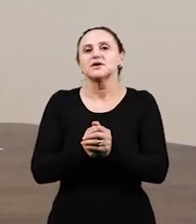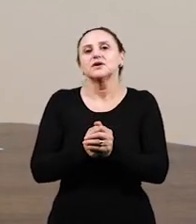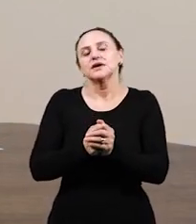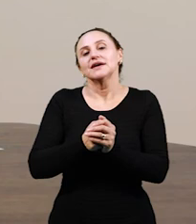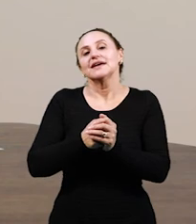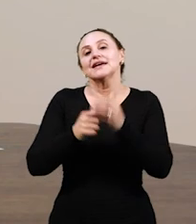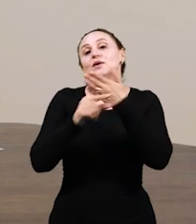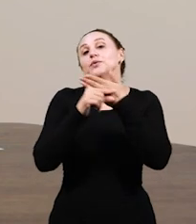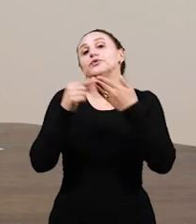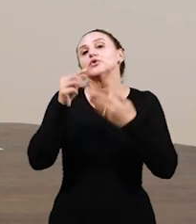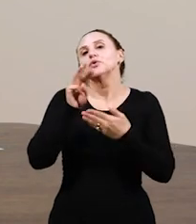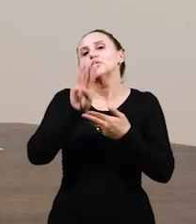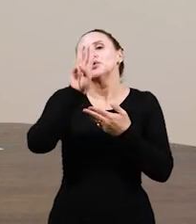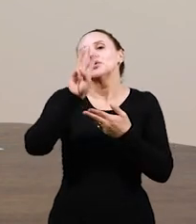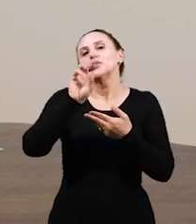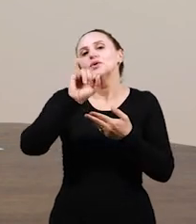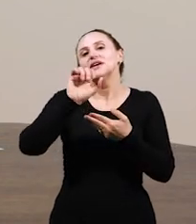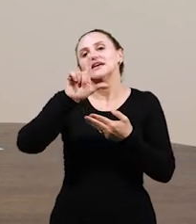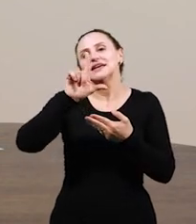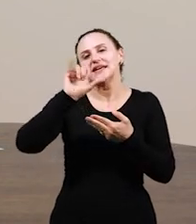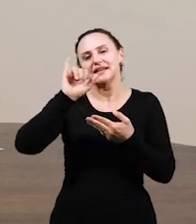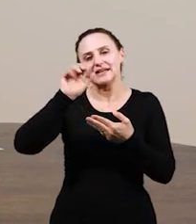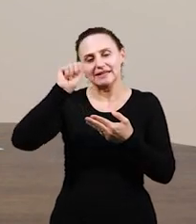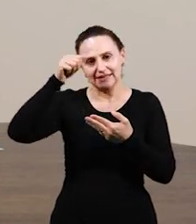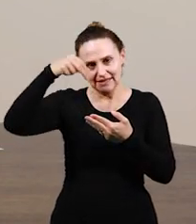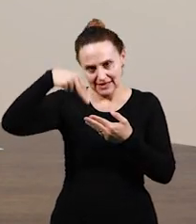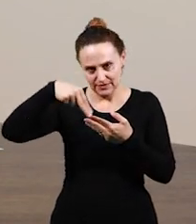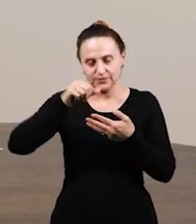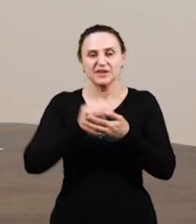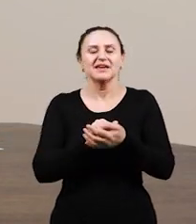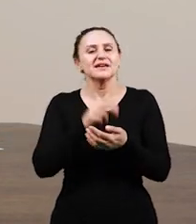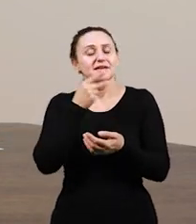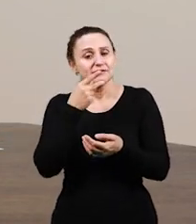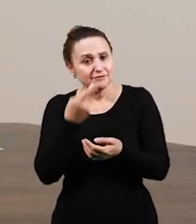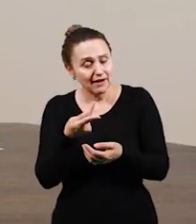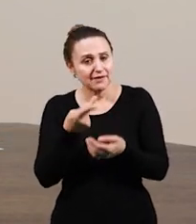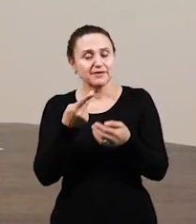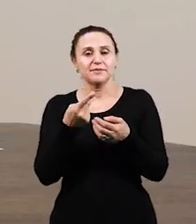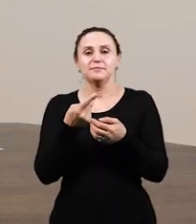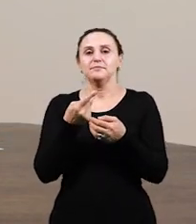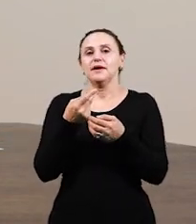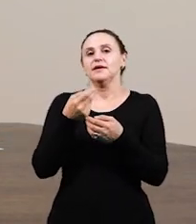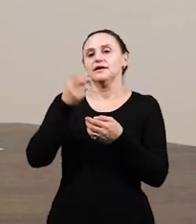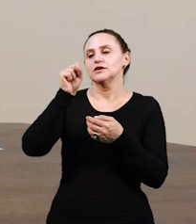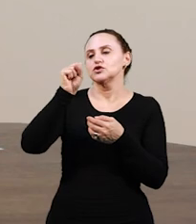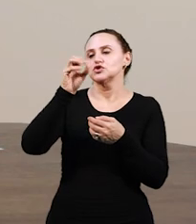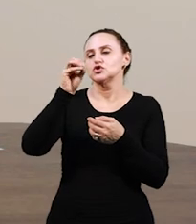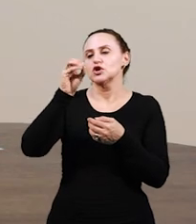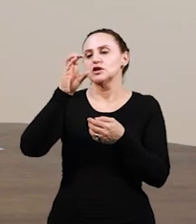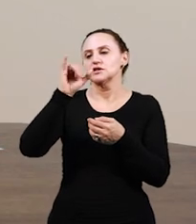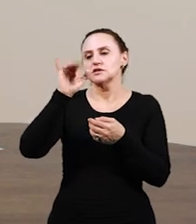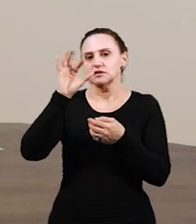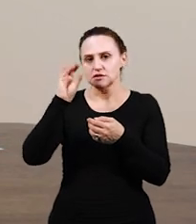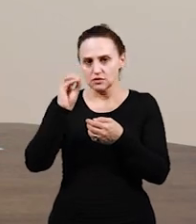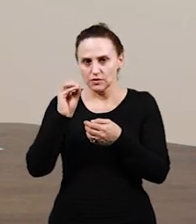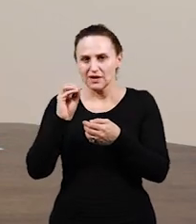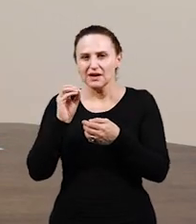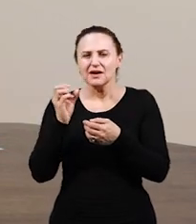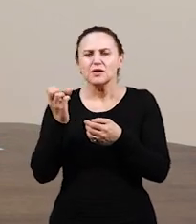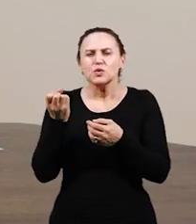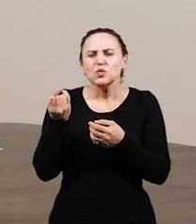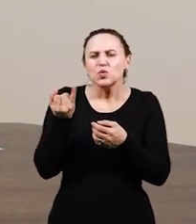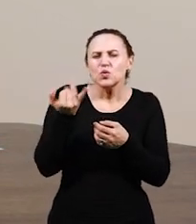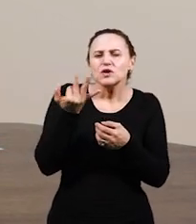pelo William Borges e que é também chamada de sócio linguística quantitativa Ou sócio linguística Vale